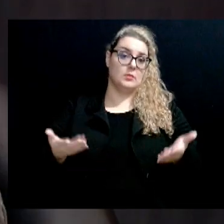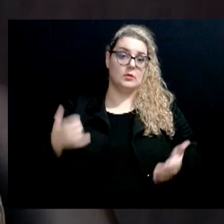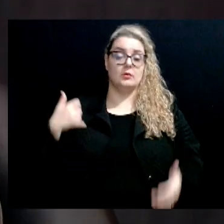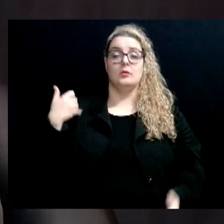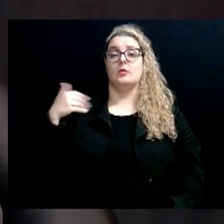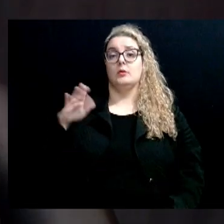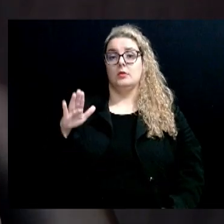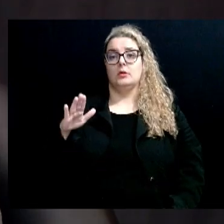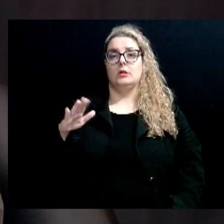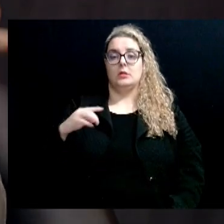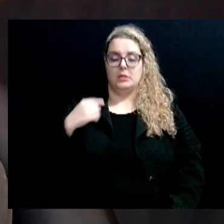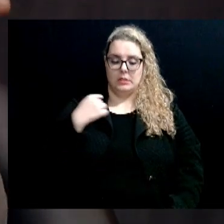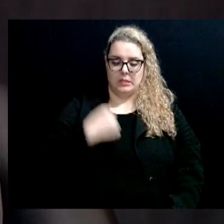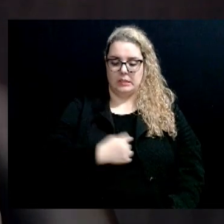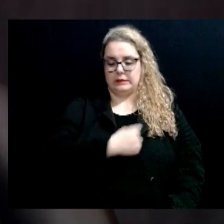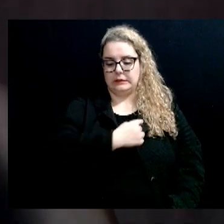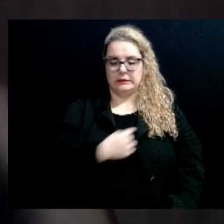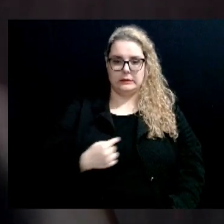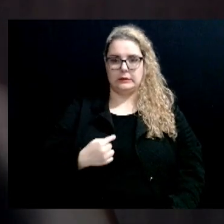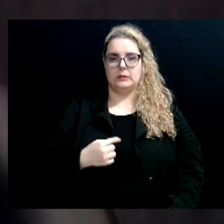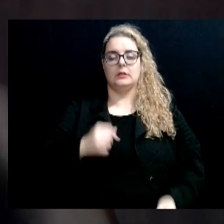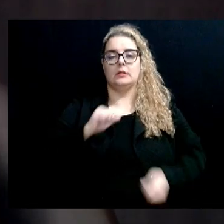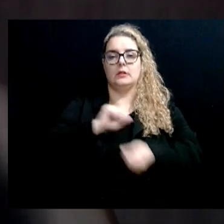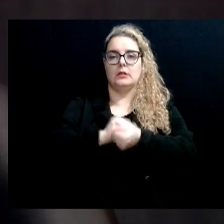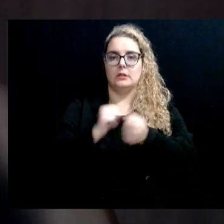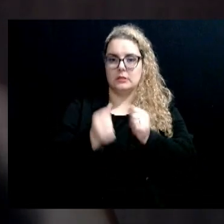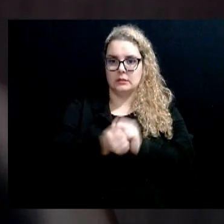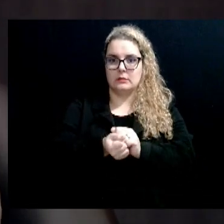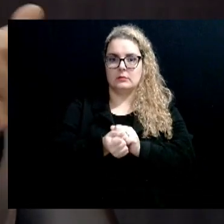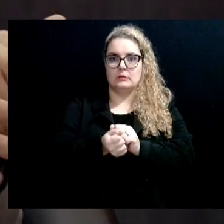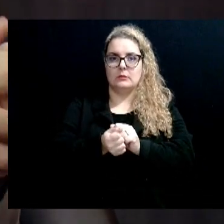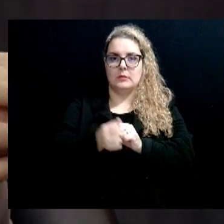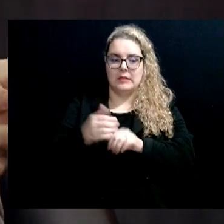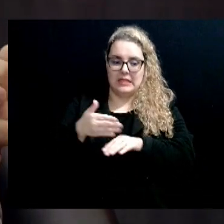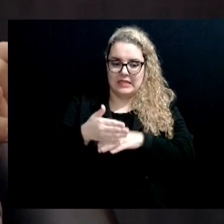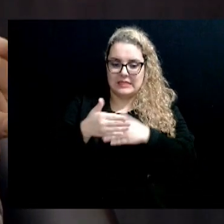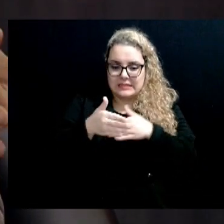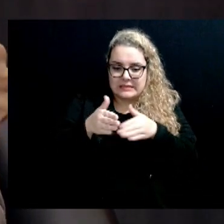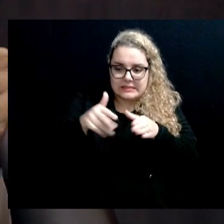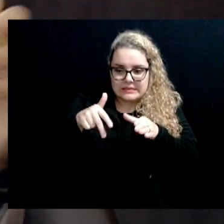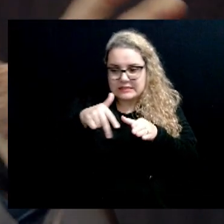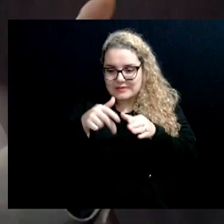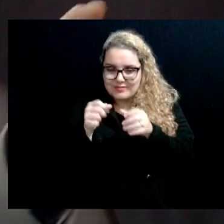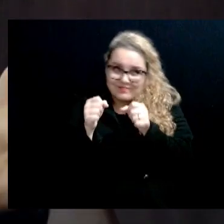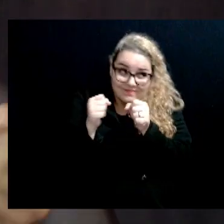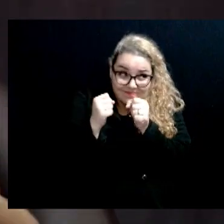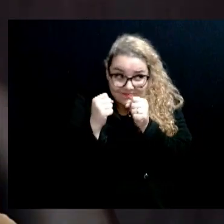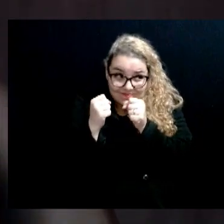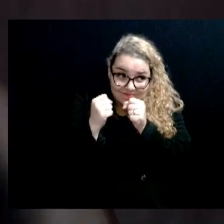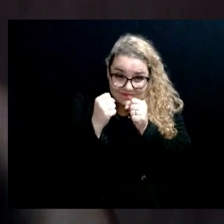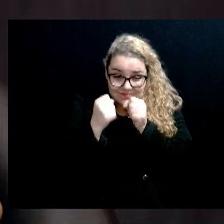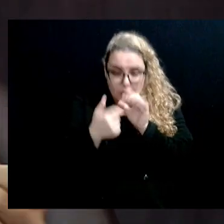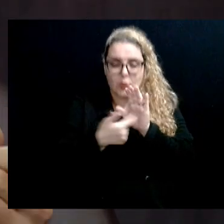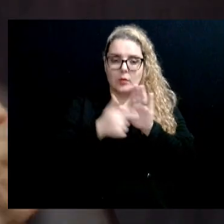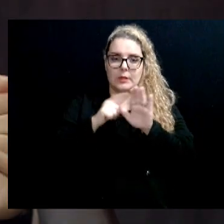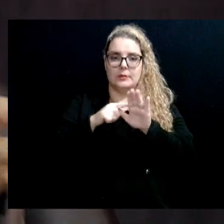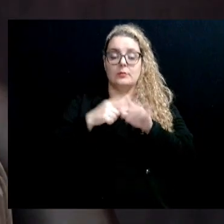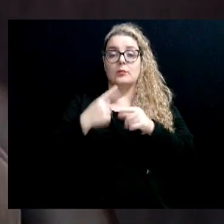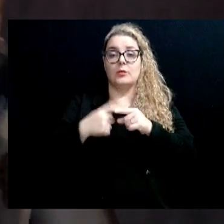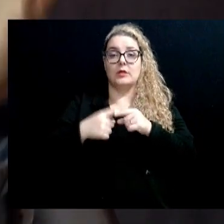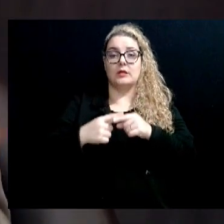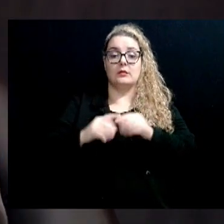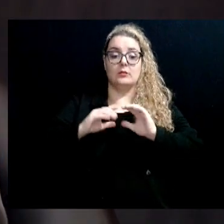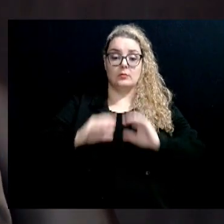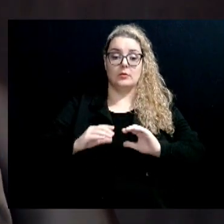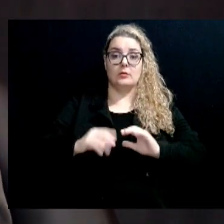ele tenta se moldar para caber naquela caixinha, é porque muitas vezes ele teve esse comportamento muito validado. E quando ele recebe uma recompensa por isso, por exemplo, estou